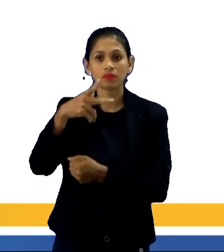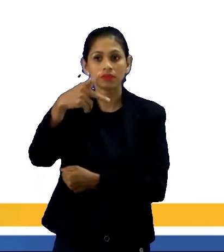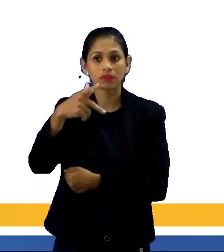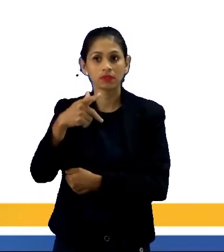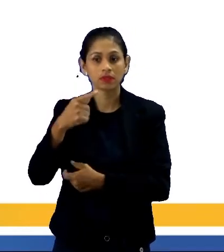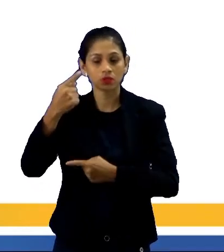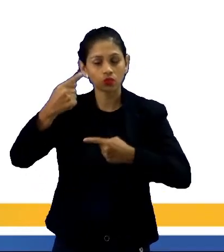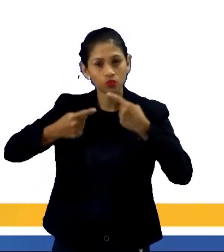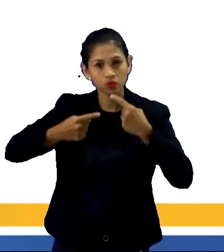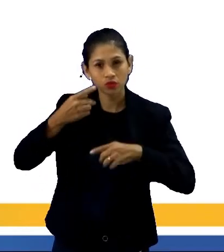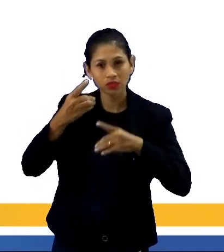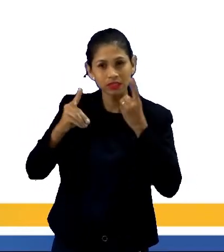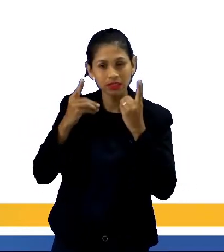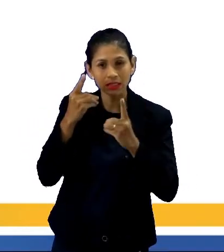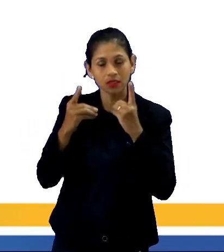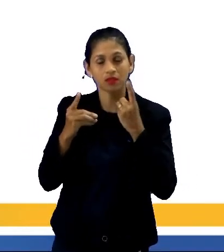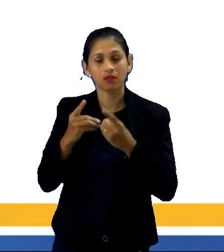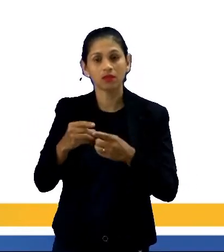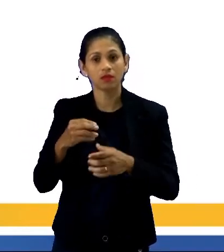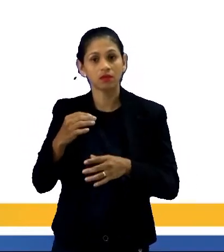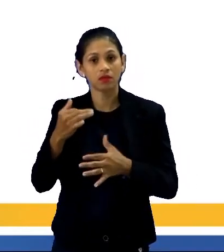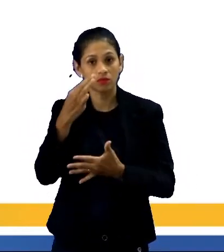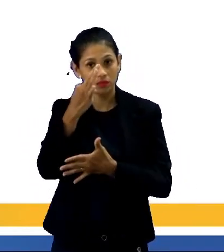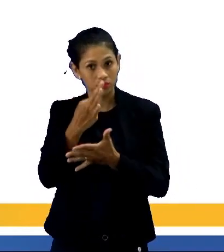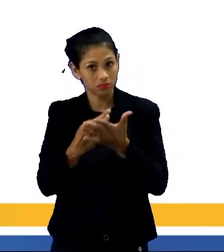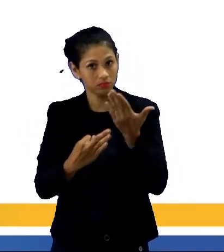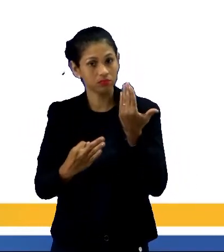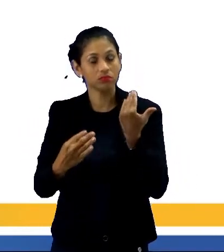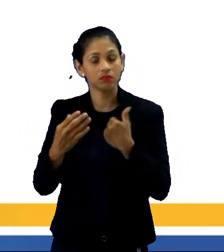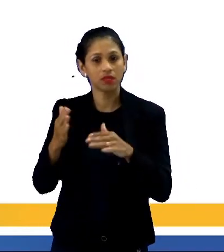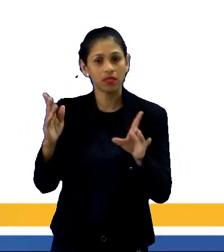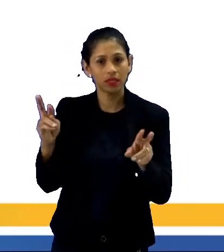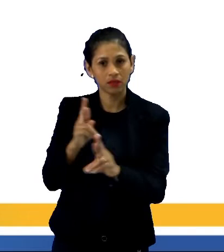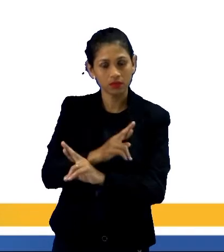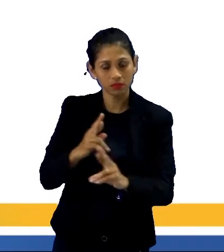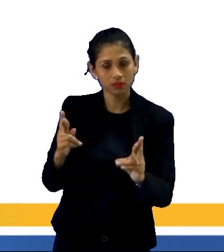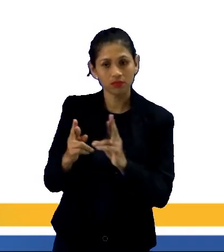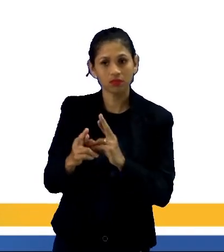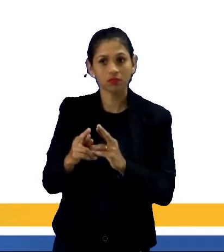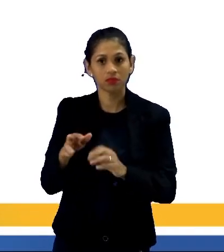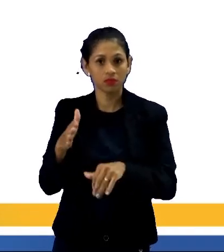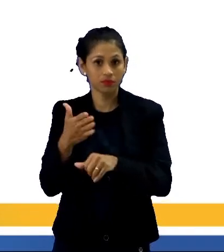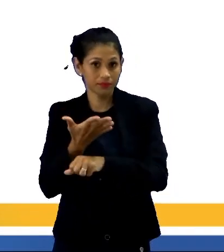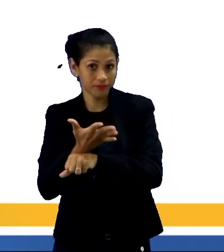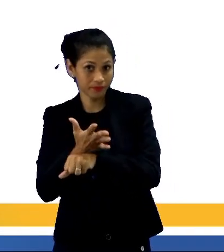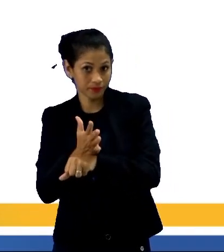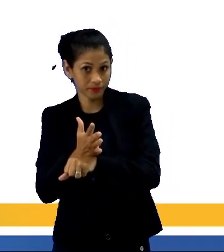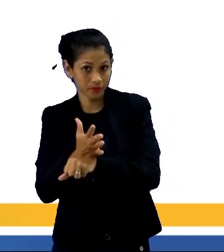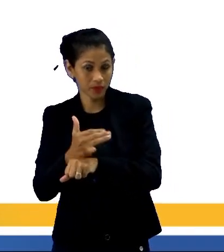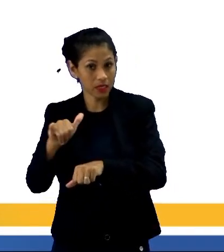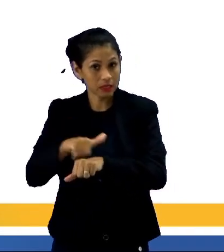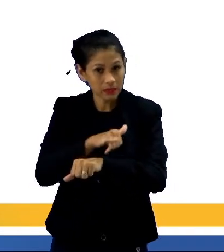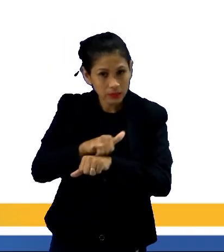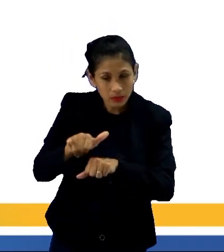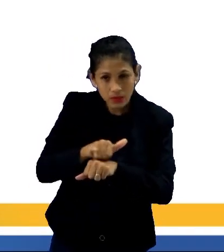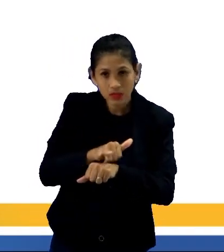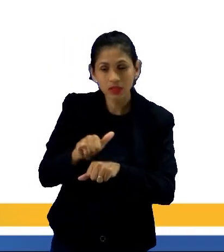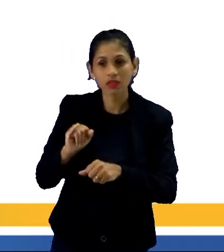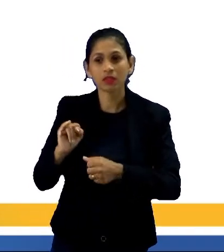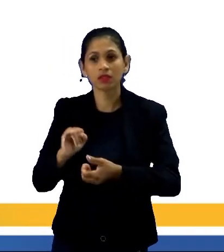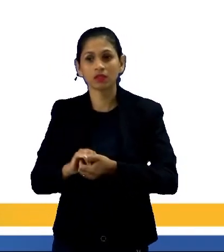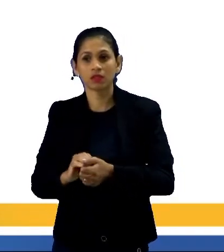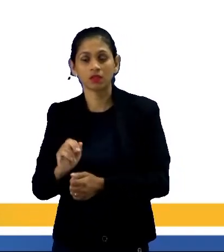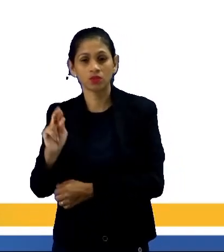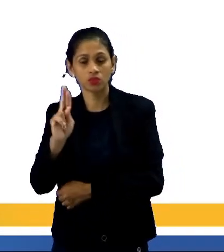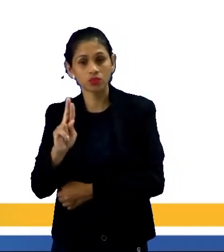textos publicitários, relacionando as estratégias de persuasão e apelo ao consumo com os